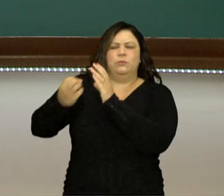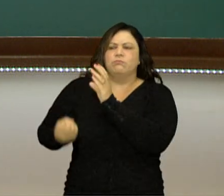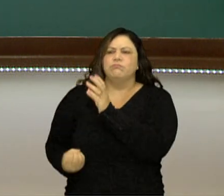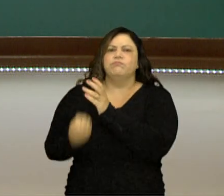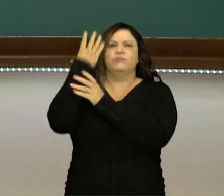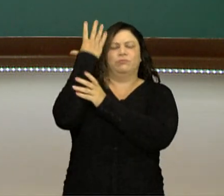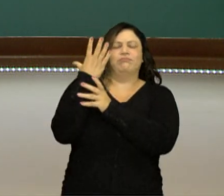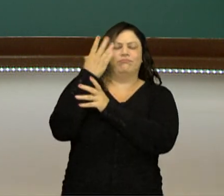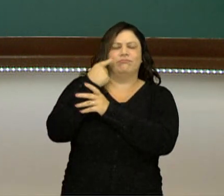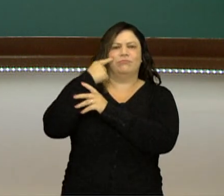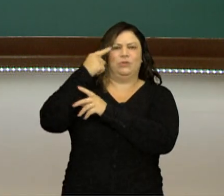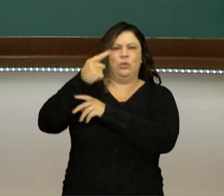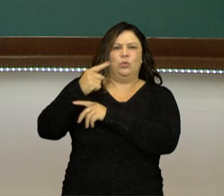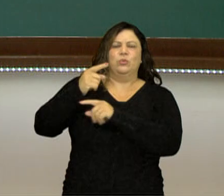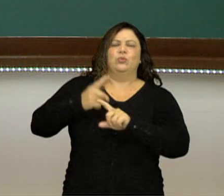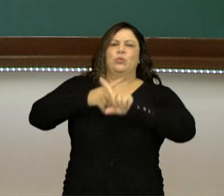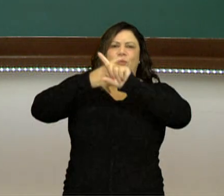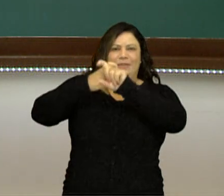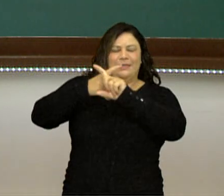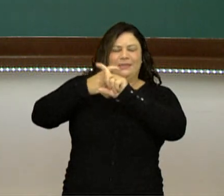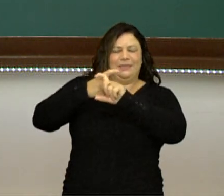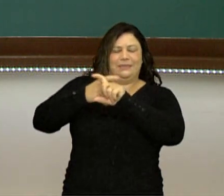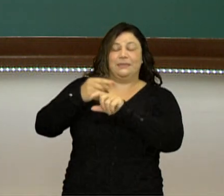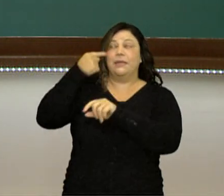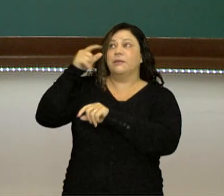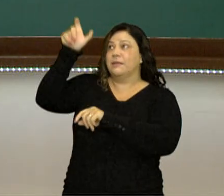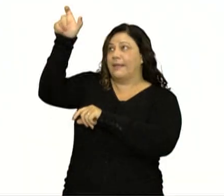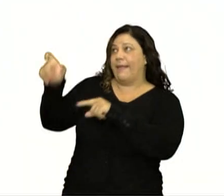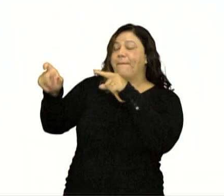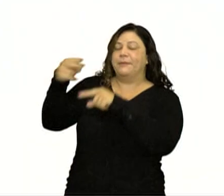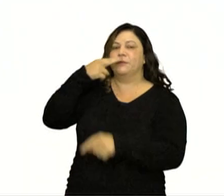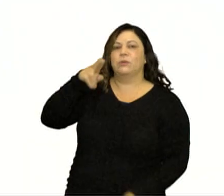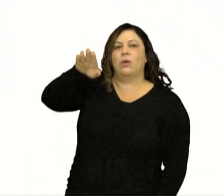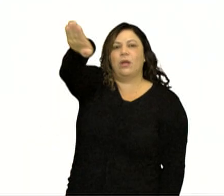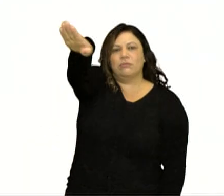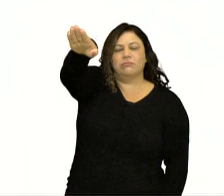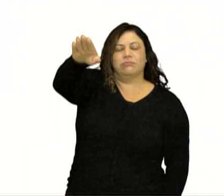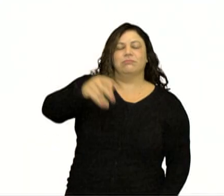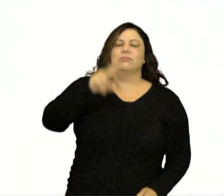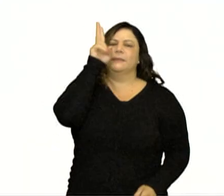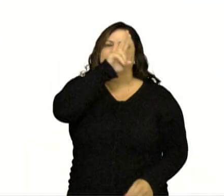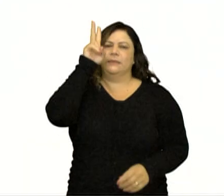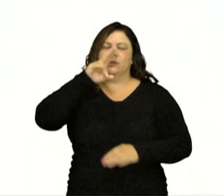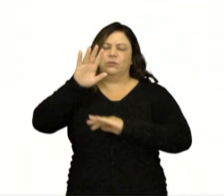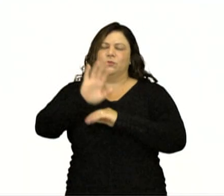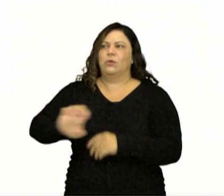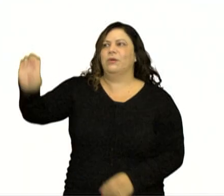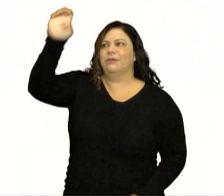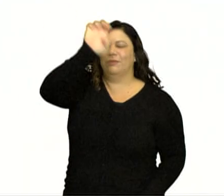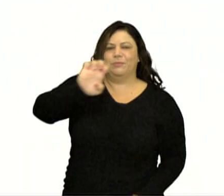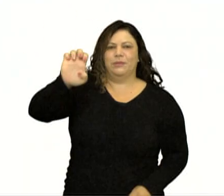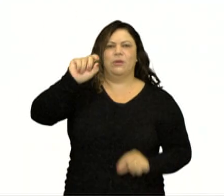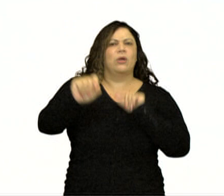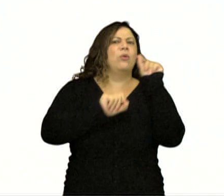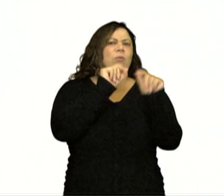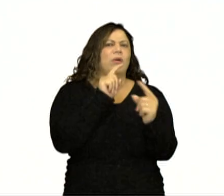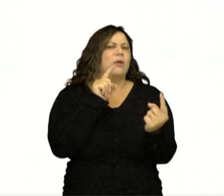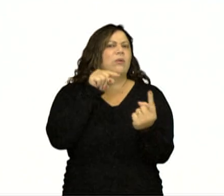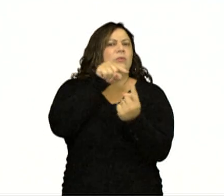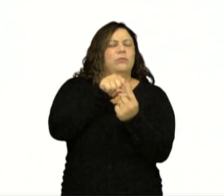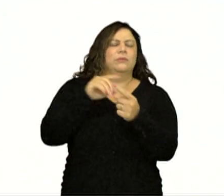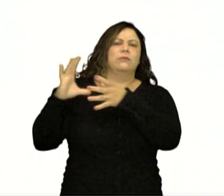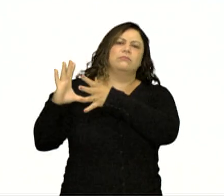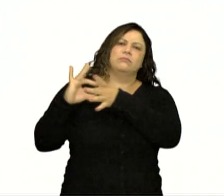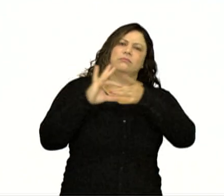de Adolf Hitler na história europeia. Certo? Então qual é o objetivo para a nossa aula de hoje? É contextualizar